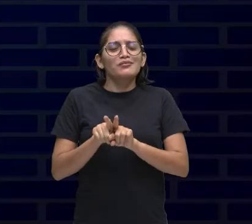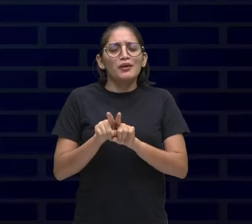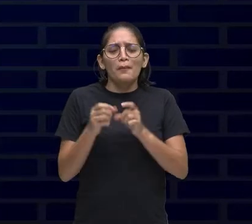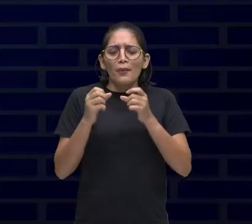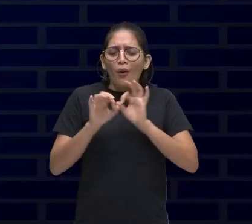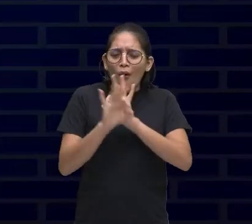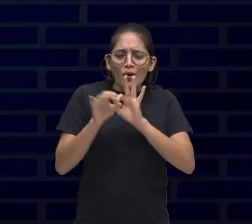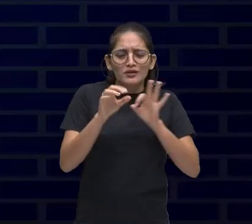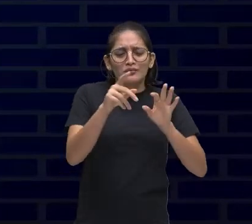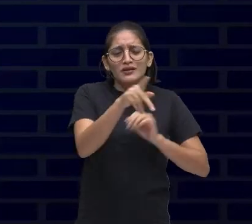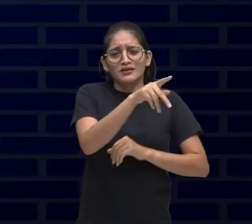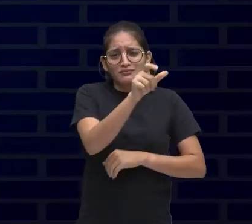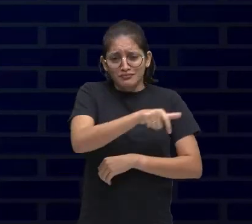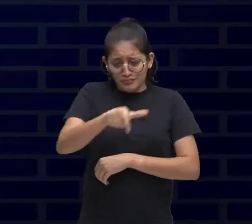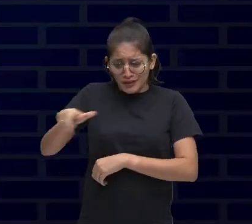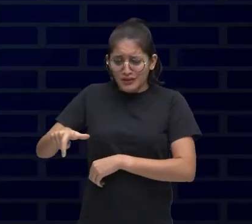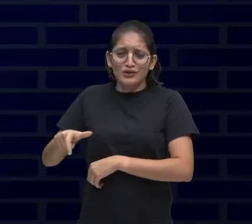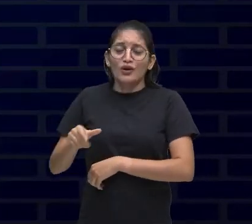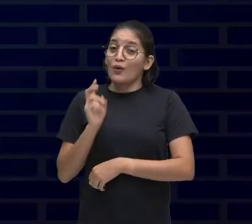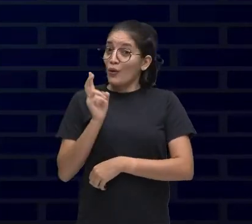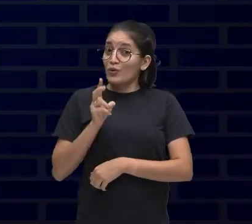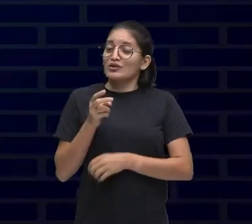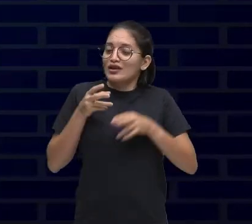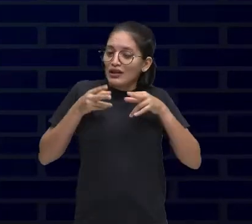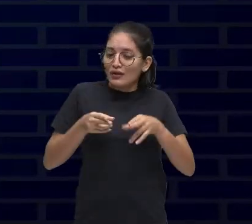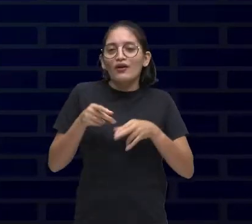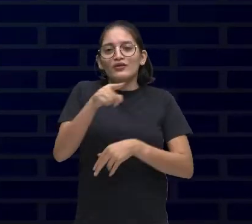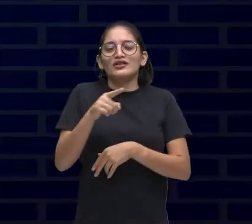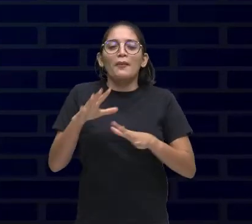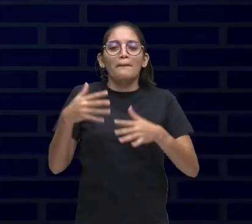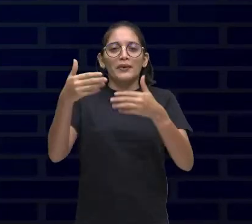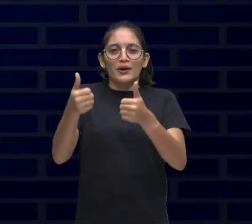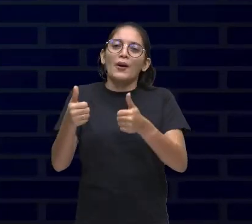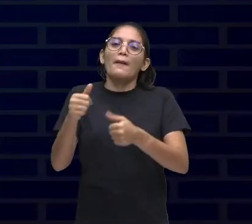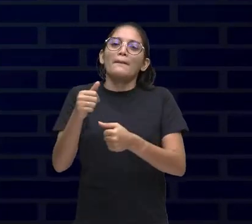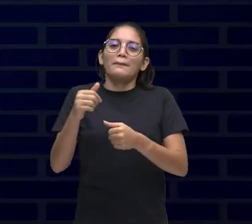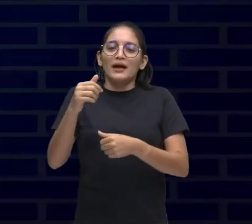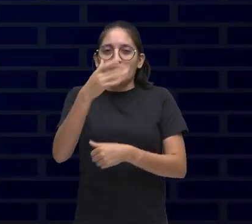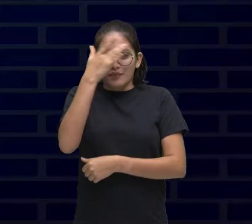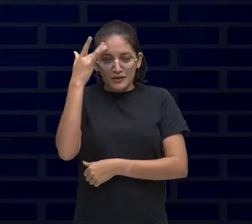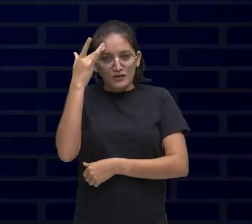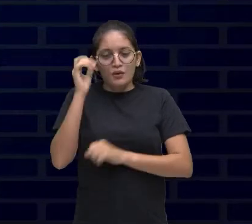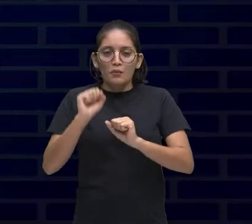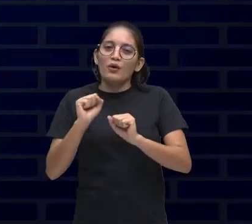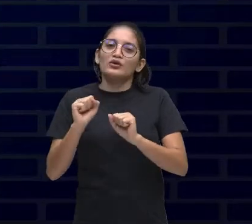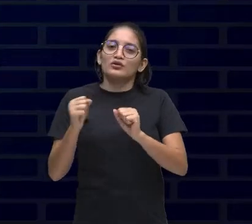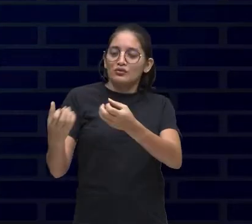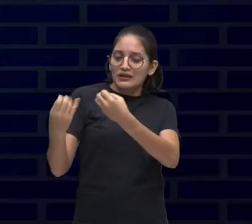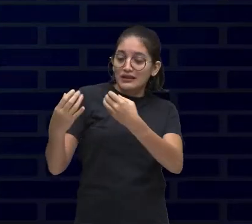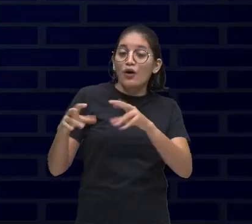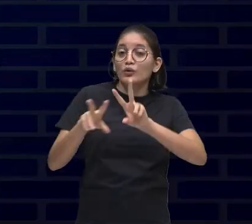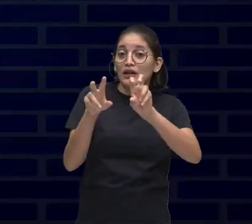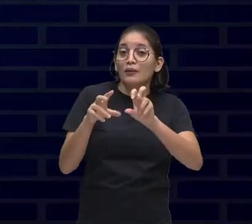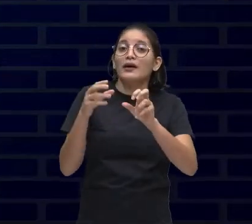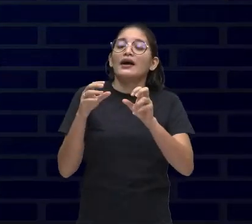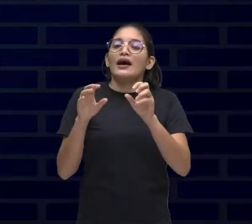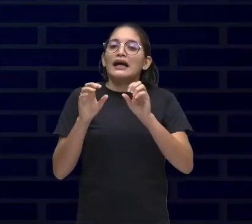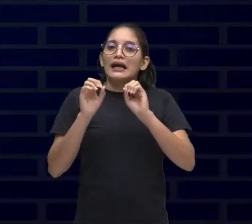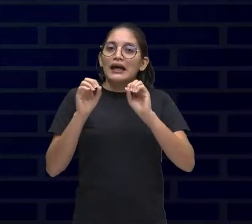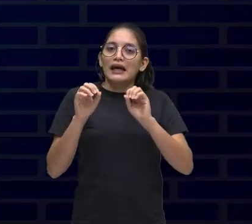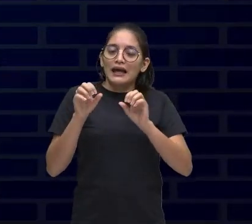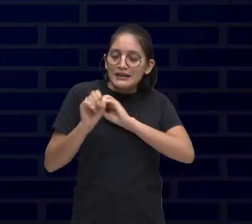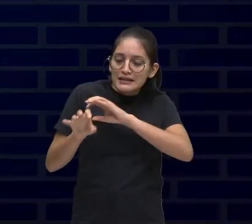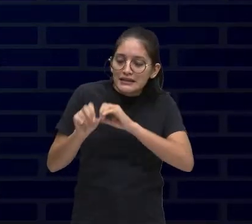pessoas. Continuem assim, vocês são as melhores pessoas que podem nos ensinar sobre a educação, tanto a educação